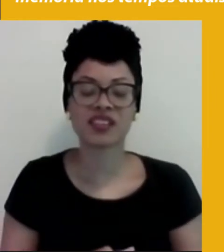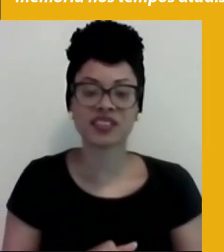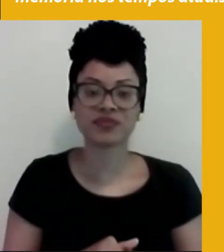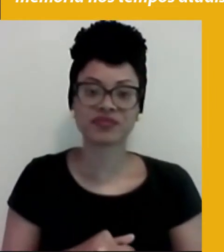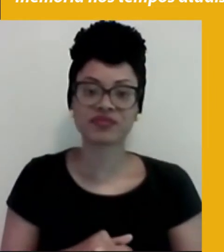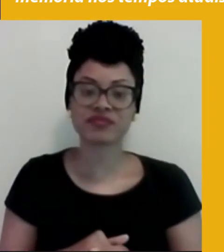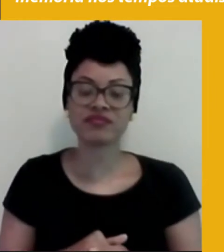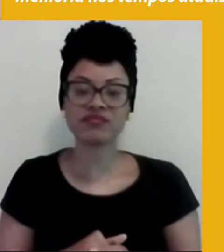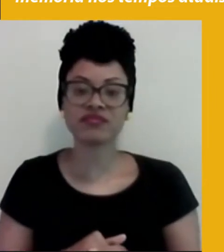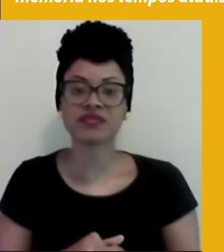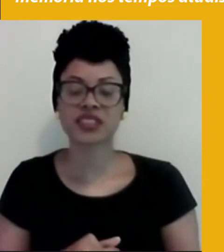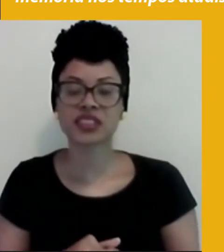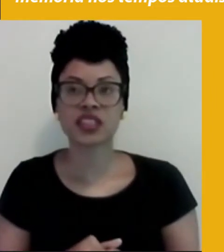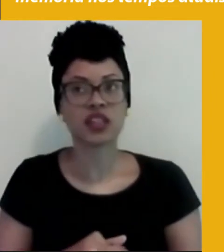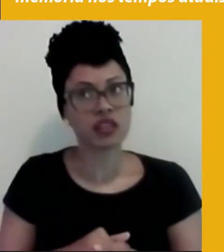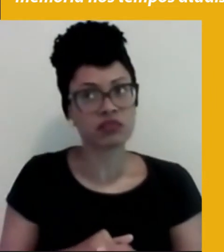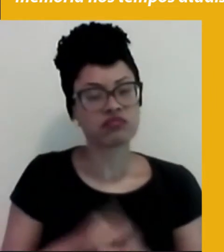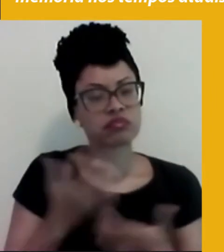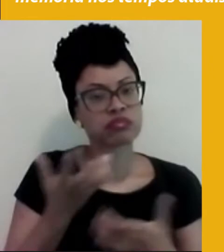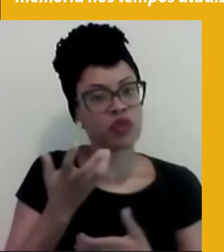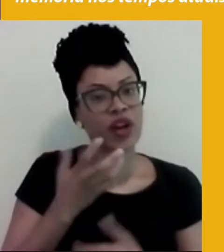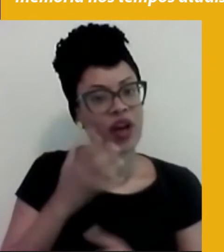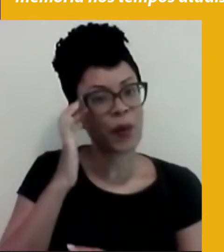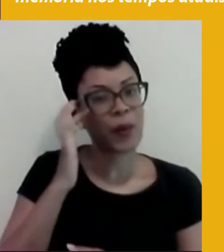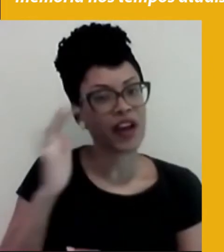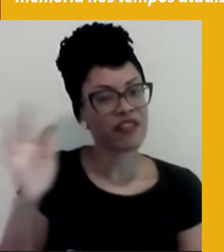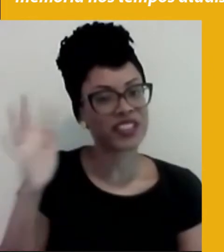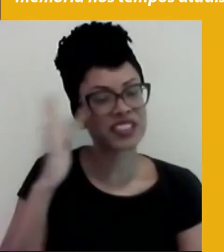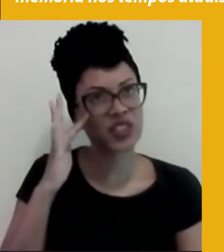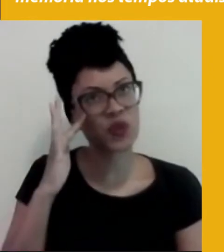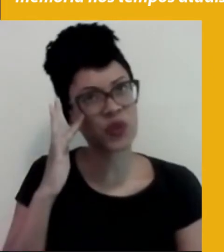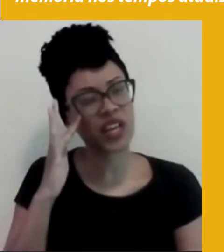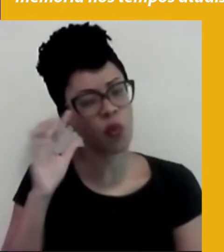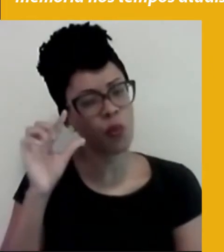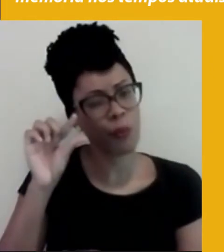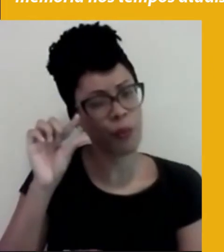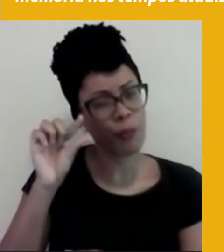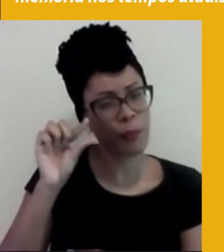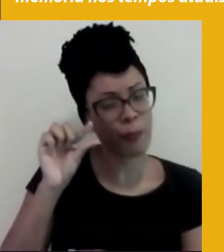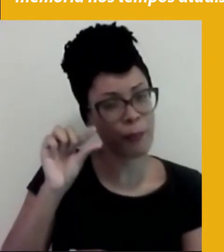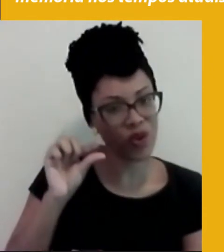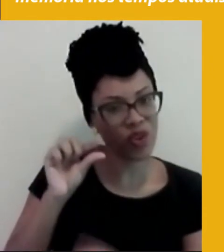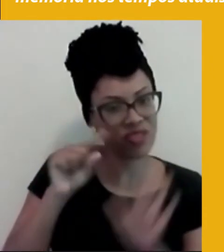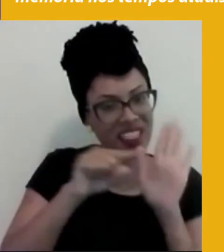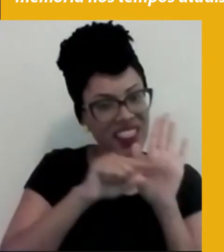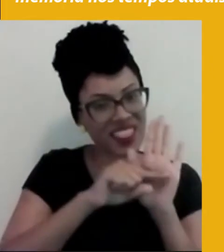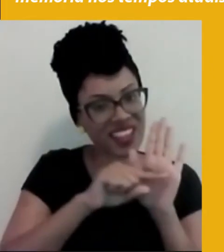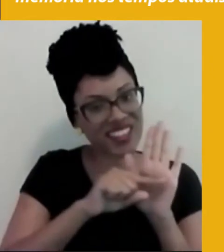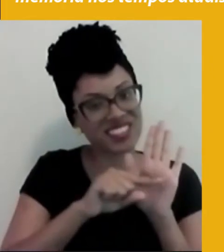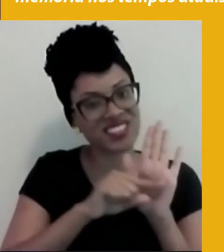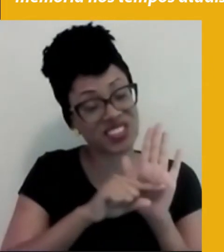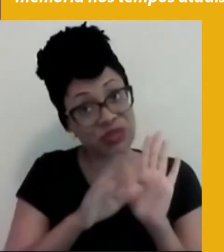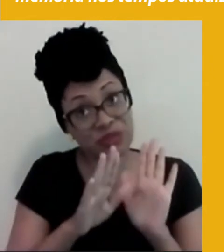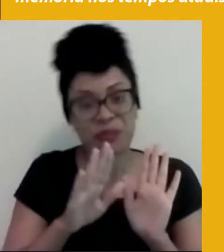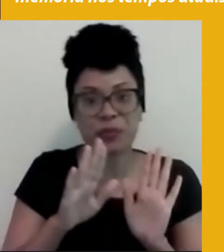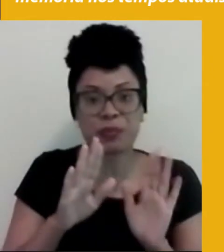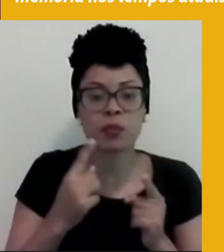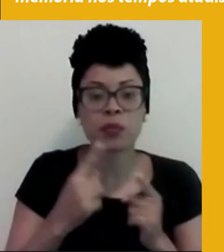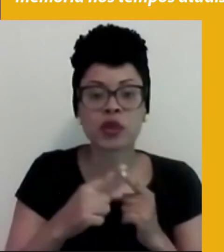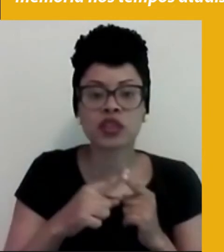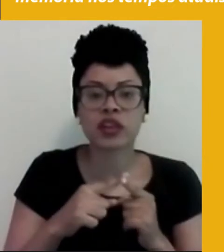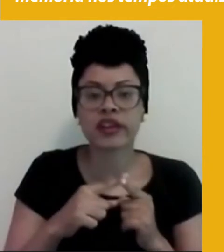com uma reflexão um pouco menos otimista, e que na verdade é o enigma mesmo, o enigma que a gente tem